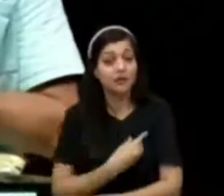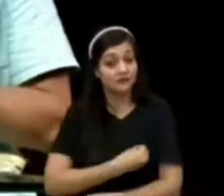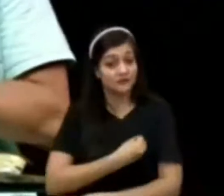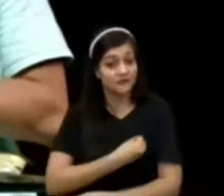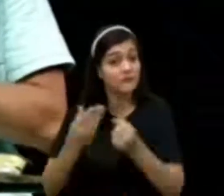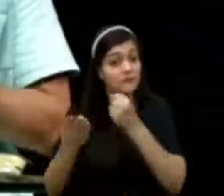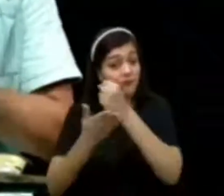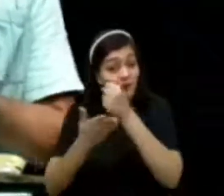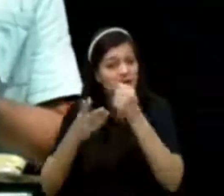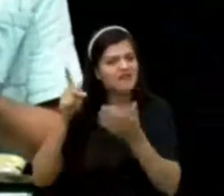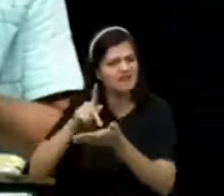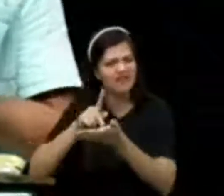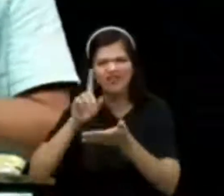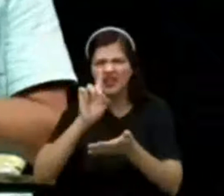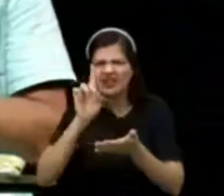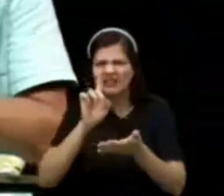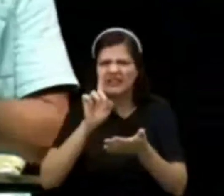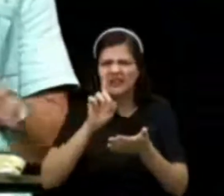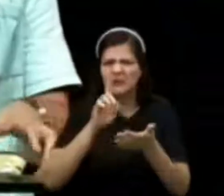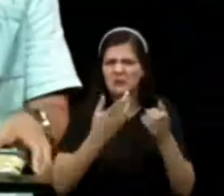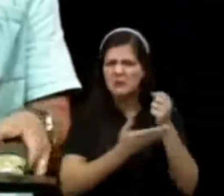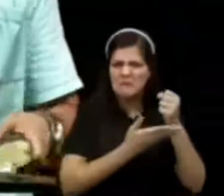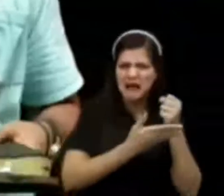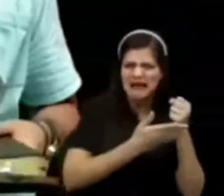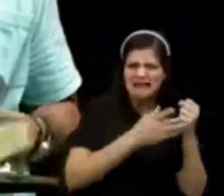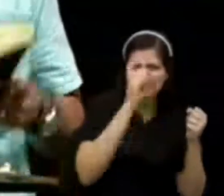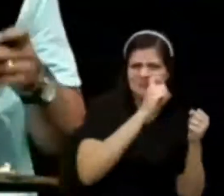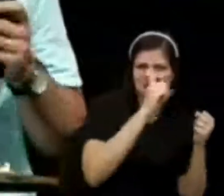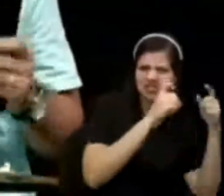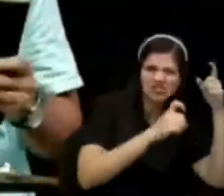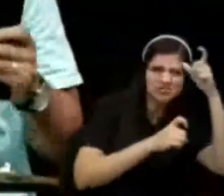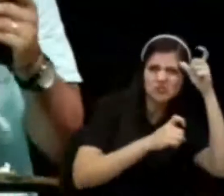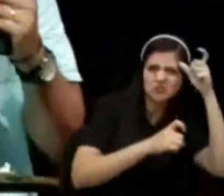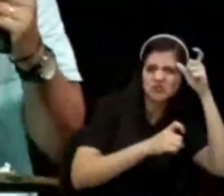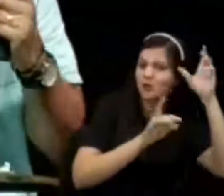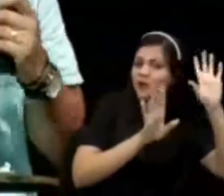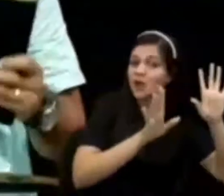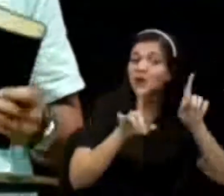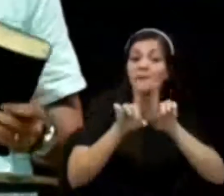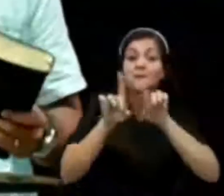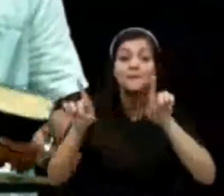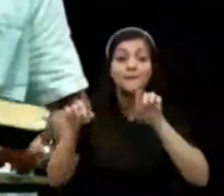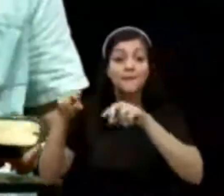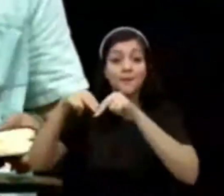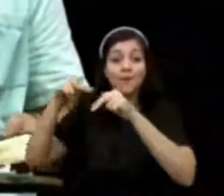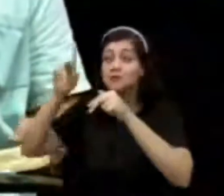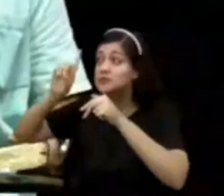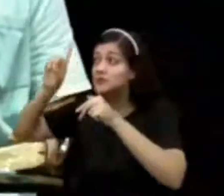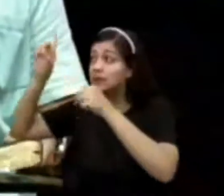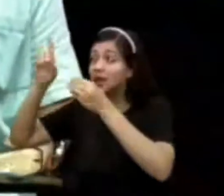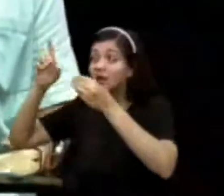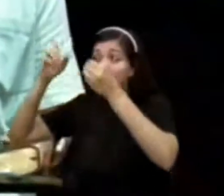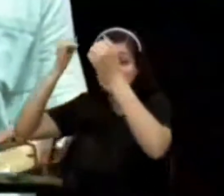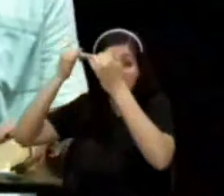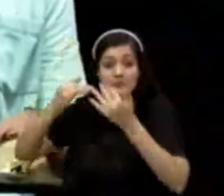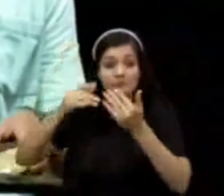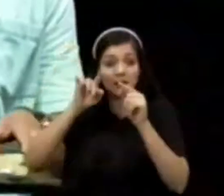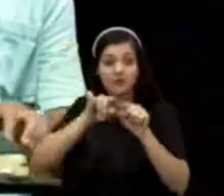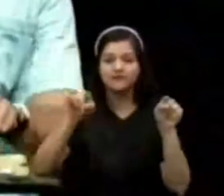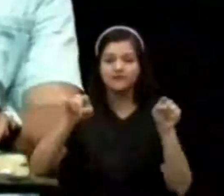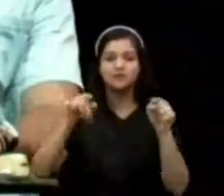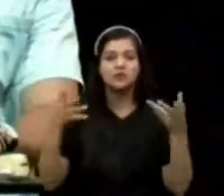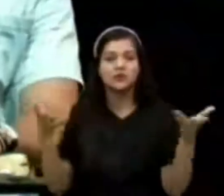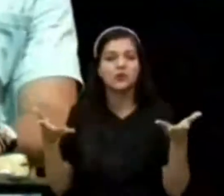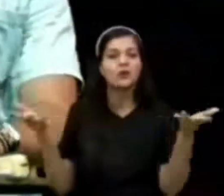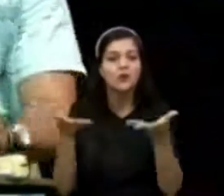feio, se você é bonito, se você é isso, se você é aquilo, mas pelo aquilo que Deus fala para você. E hoje nós vamos falar então